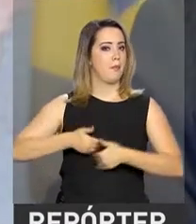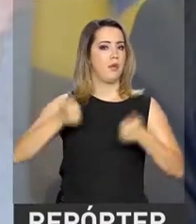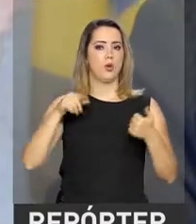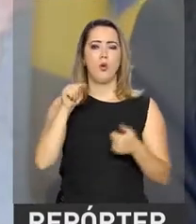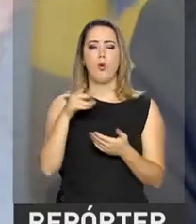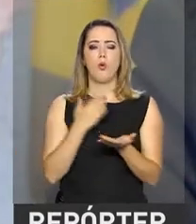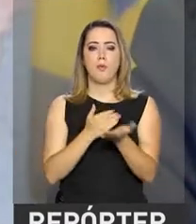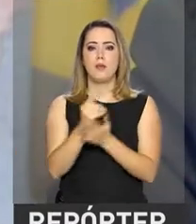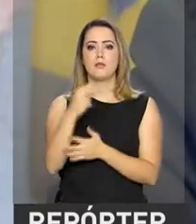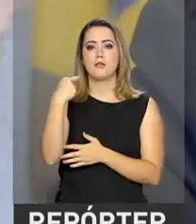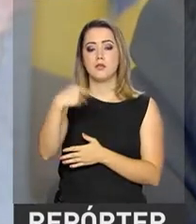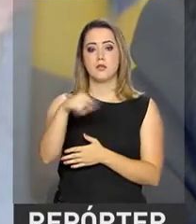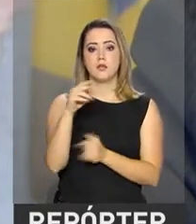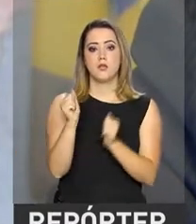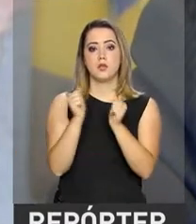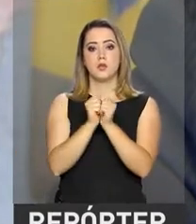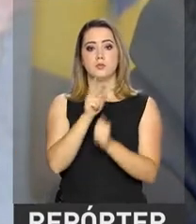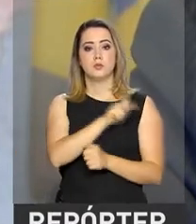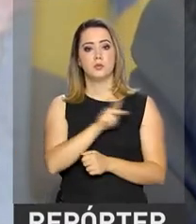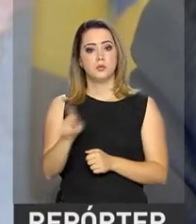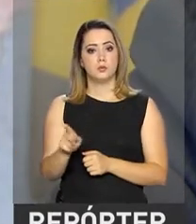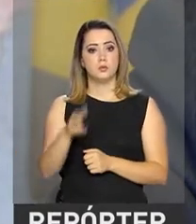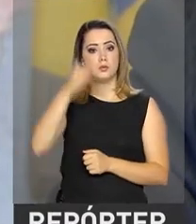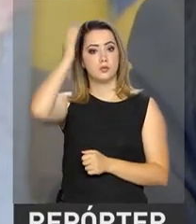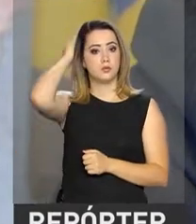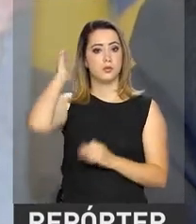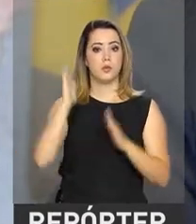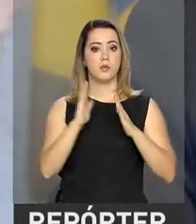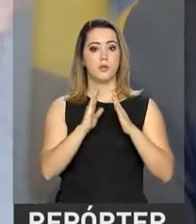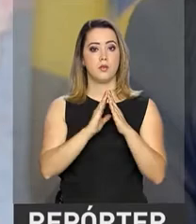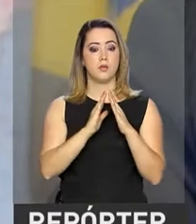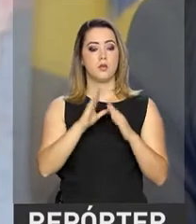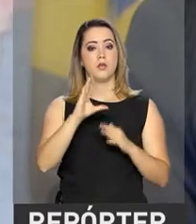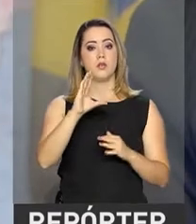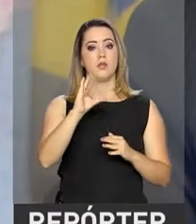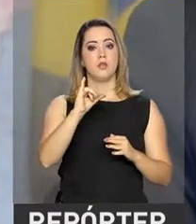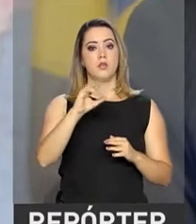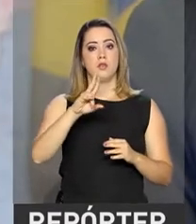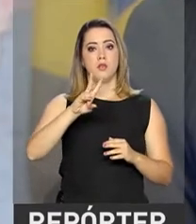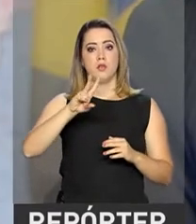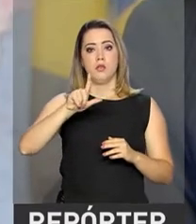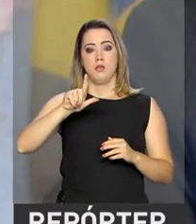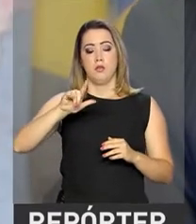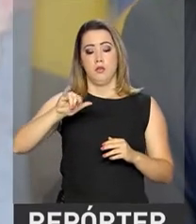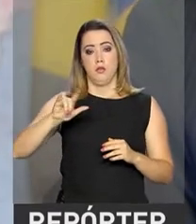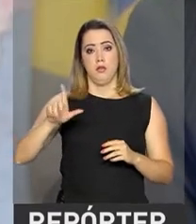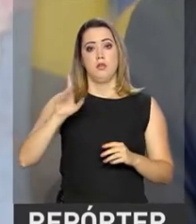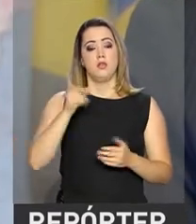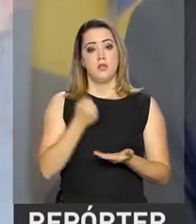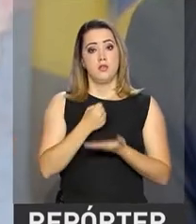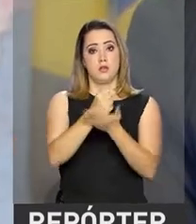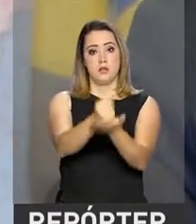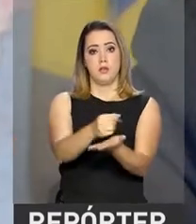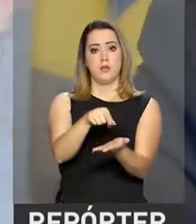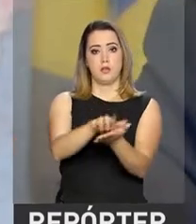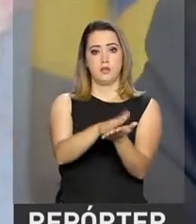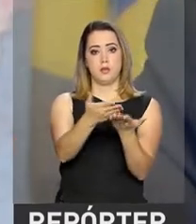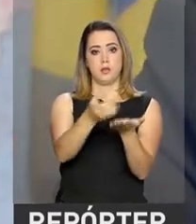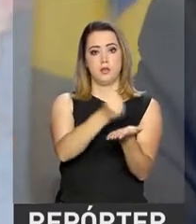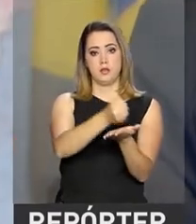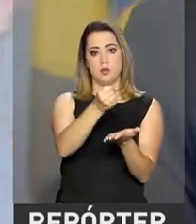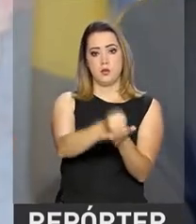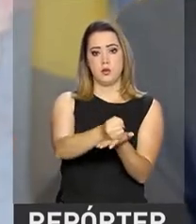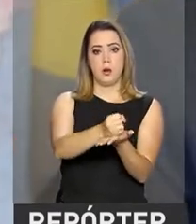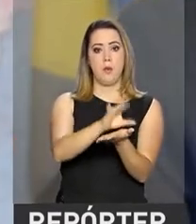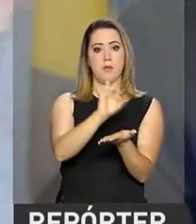novembro pactuados com a presidência da república casa civil entregaremos a carteira de trabalho digital será no